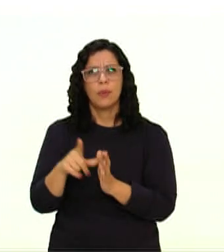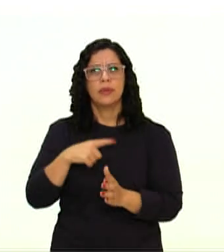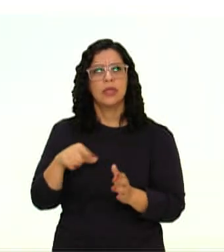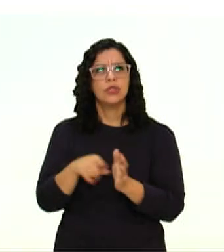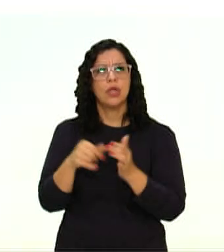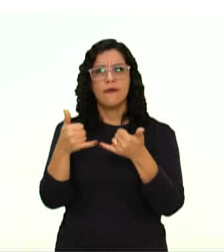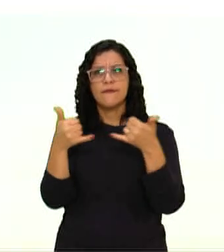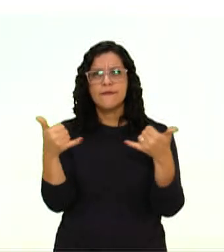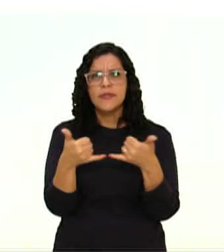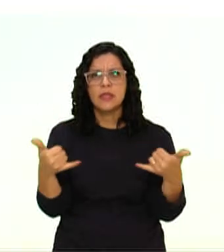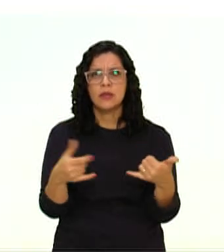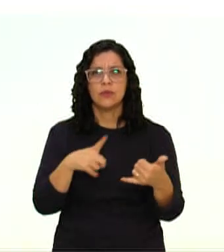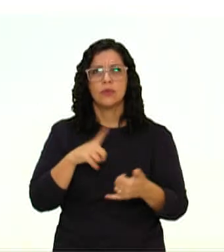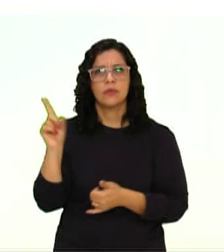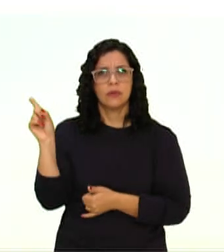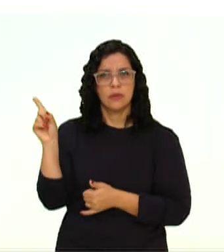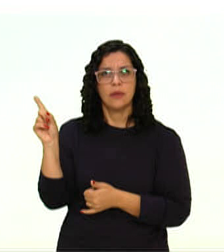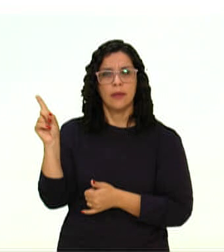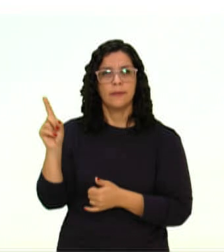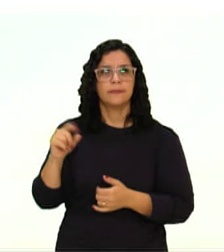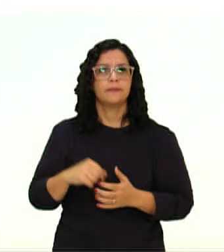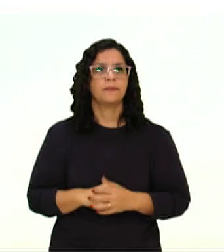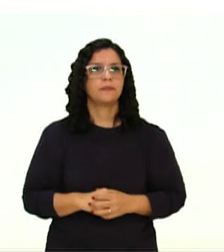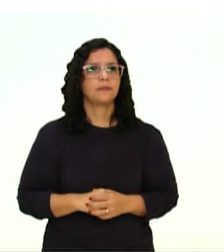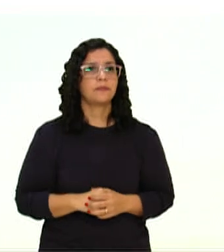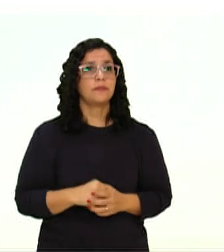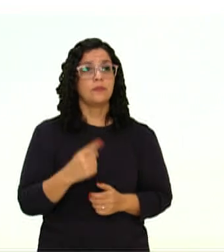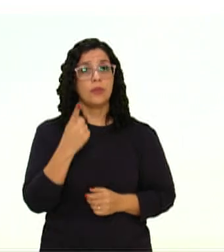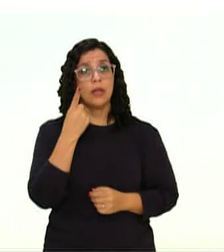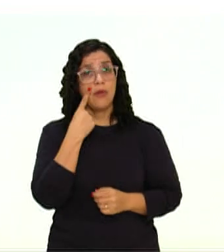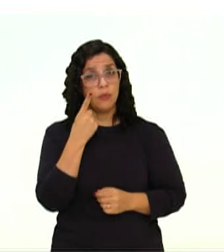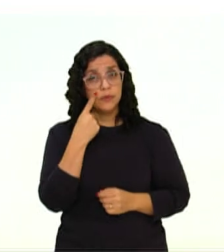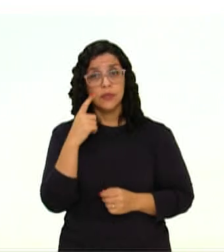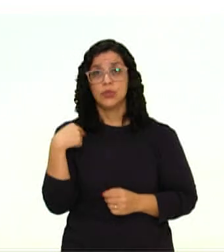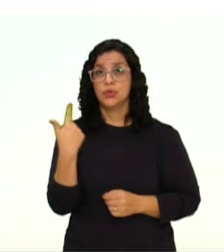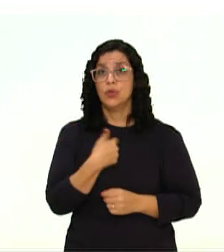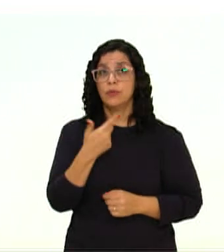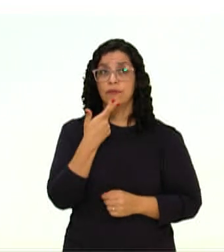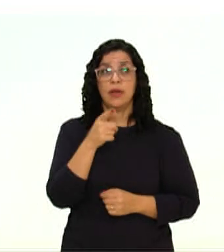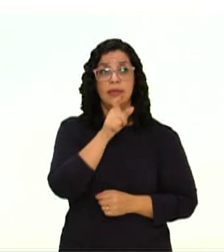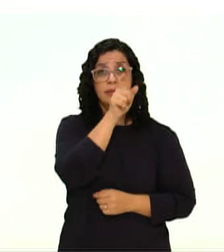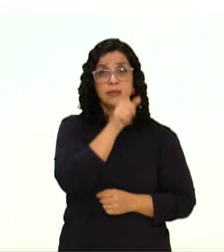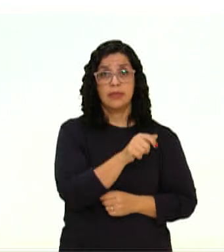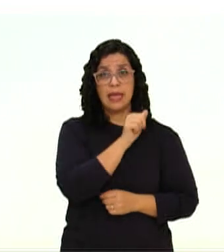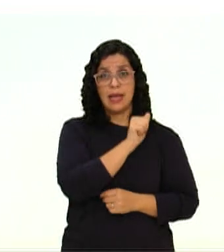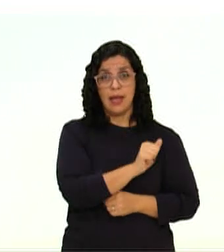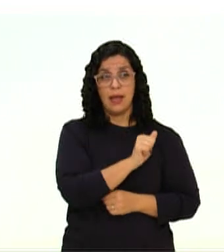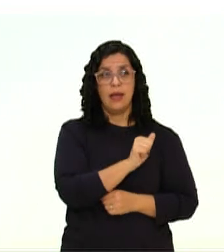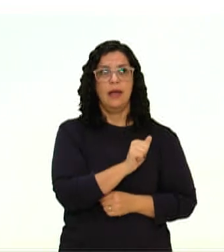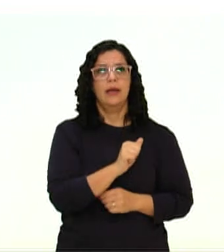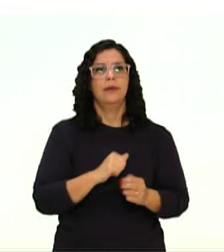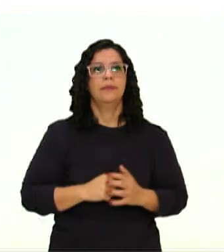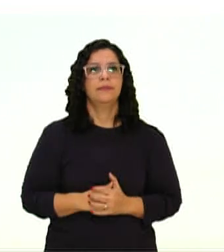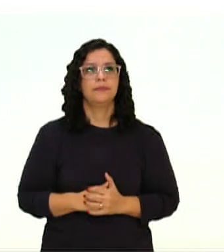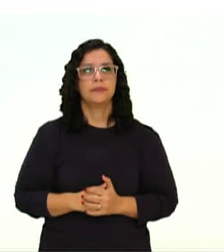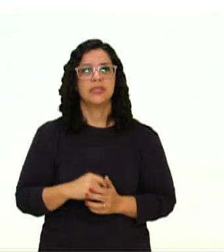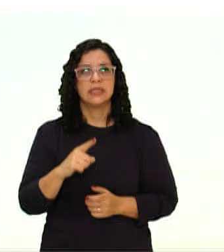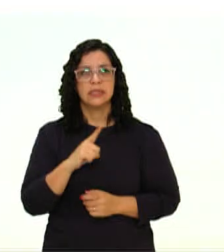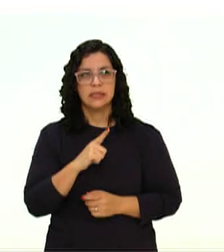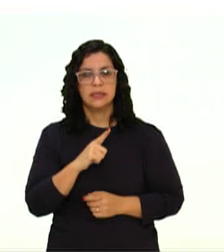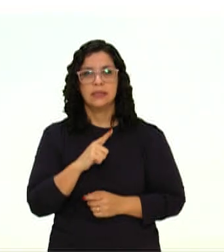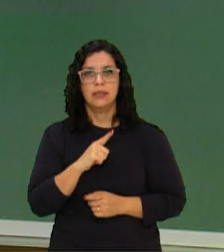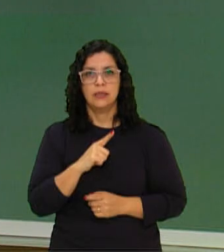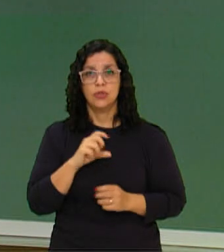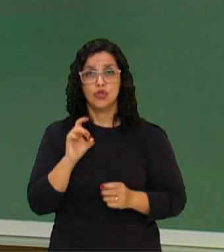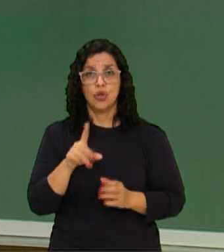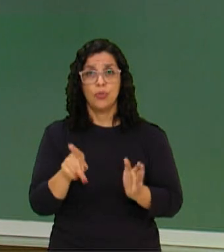esses filamentos finos aqui, na sequência ali. Beleza. A gente vai chamar essa área aqui, ó, formada apenas